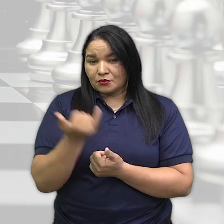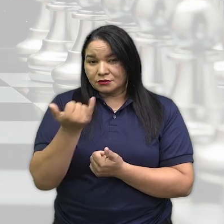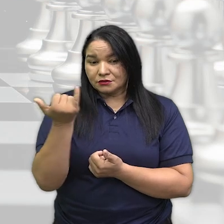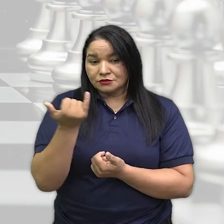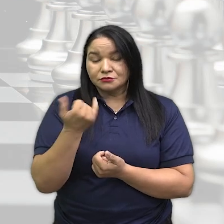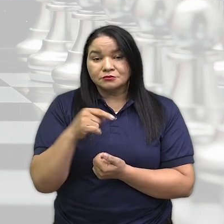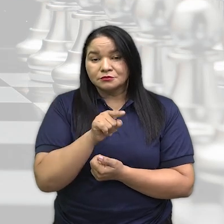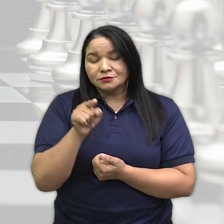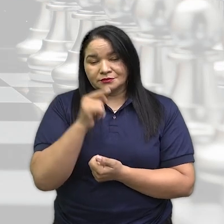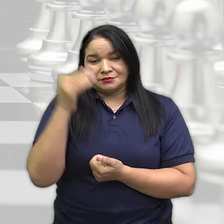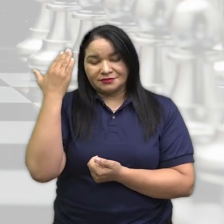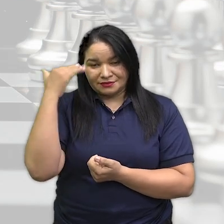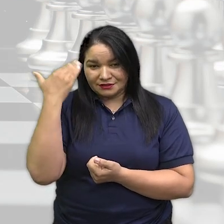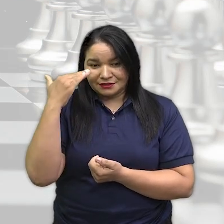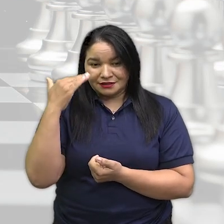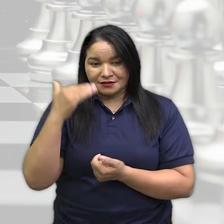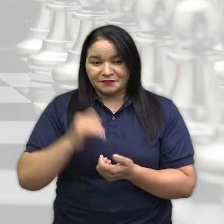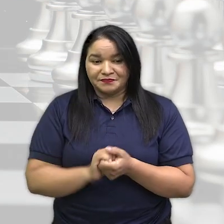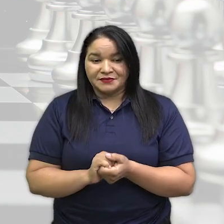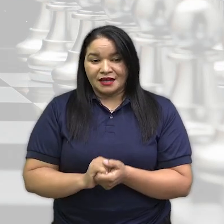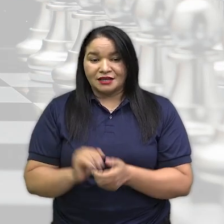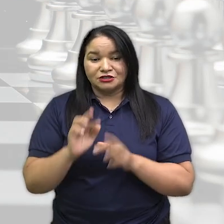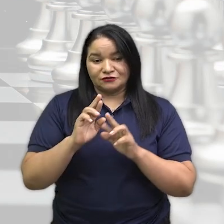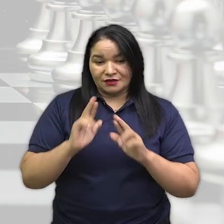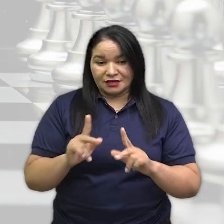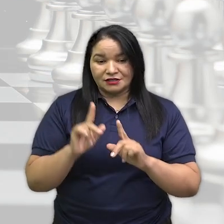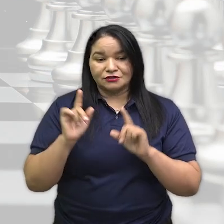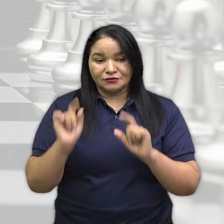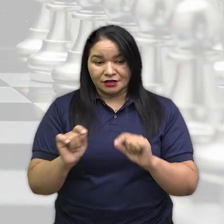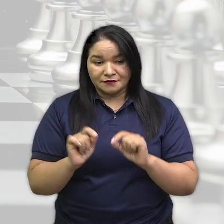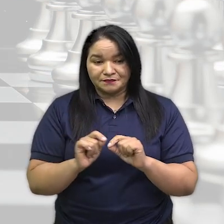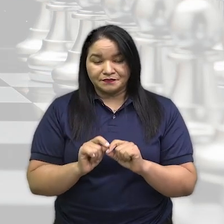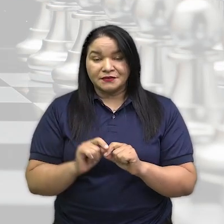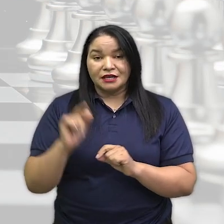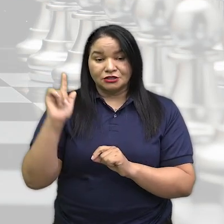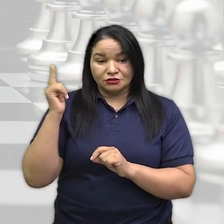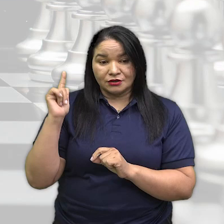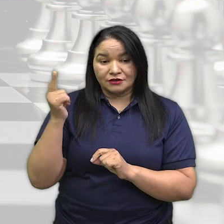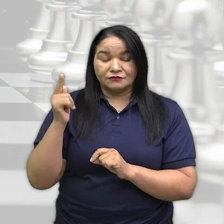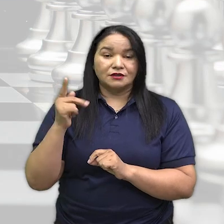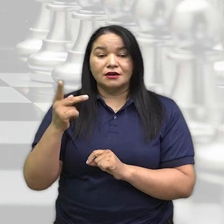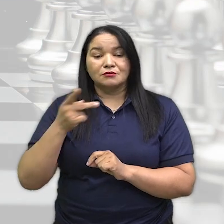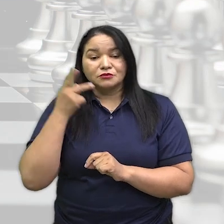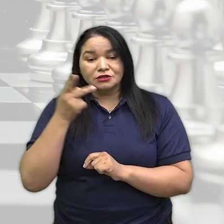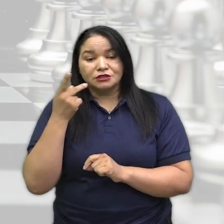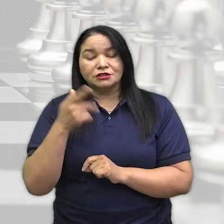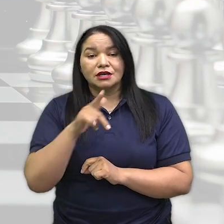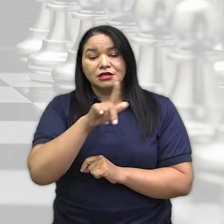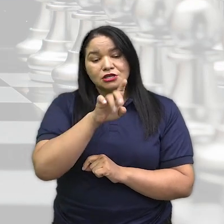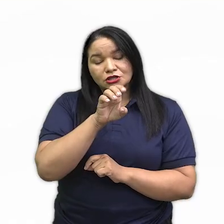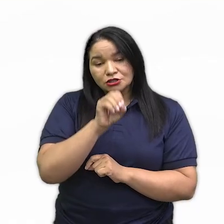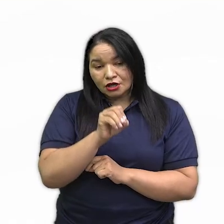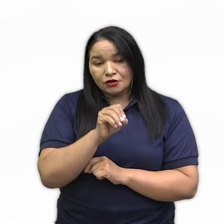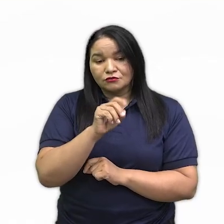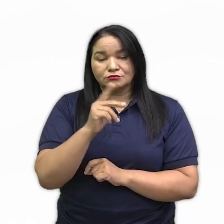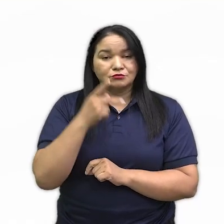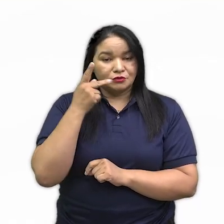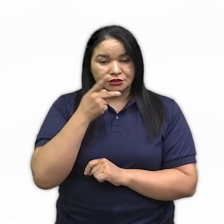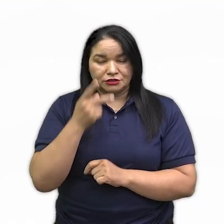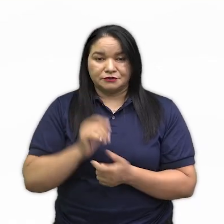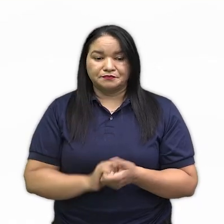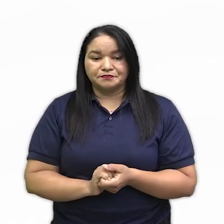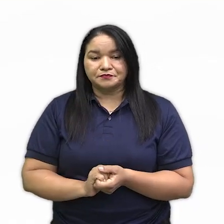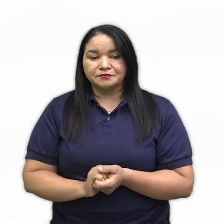para o entendimento dessa diferença entre o termo geografia política e geopolítica. Acompanhe o quadro comigo.